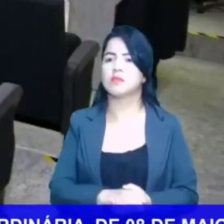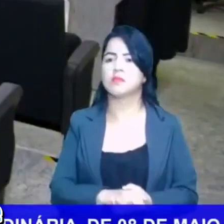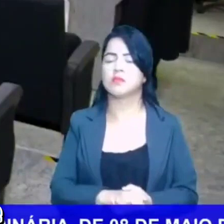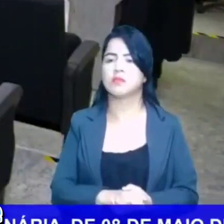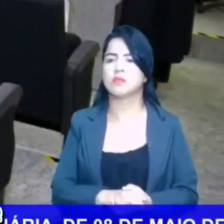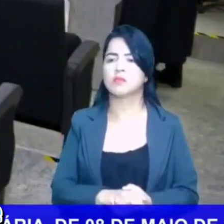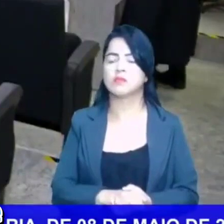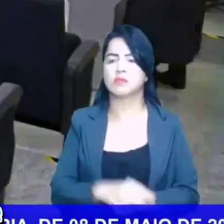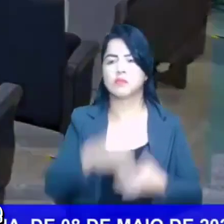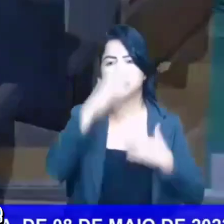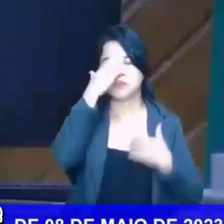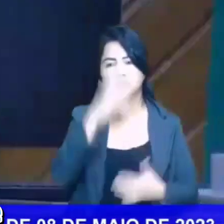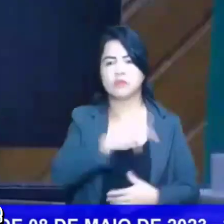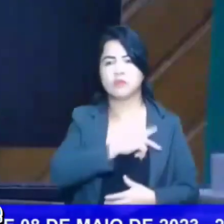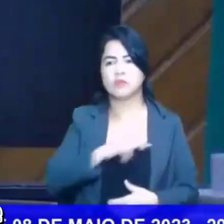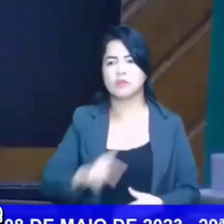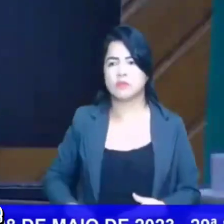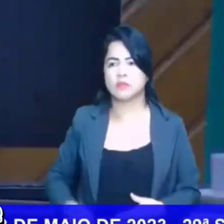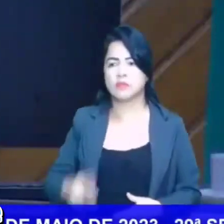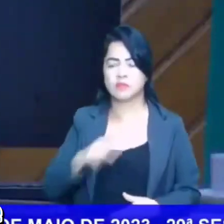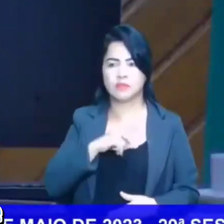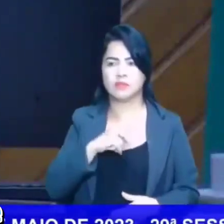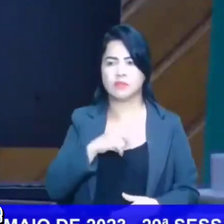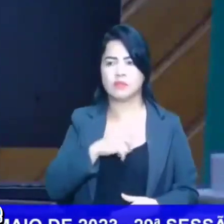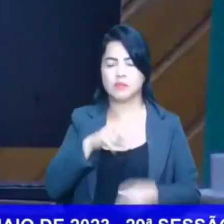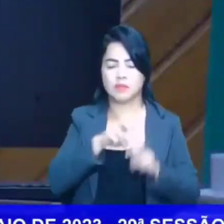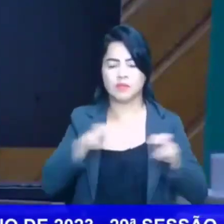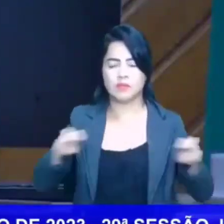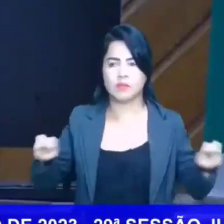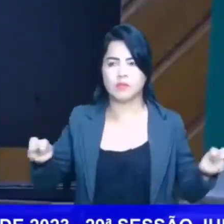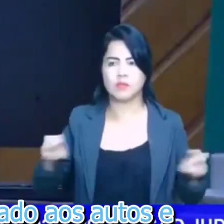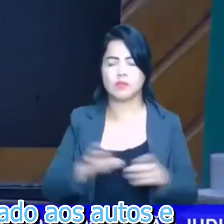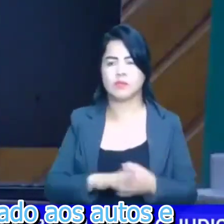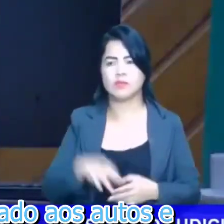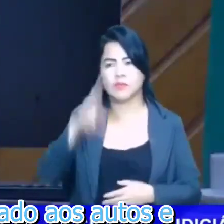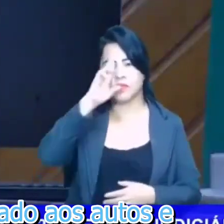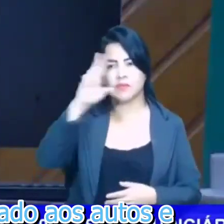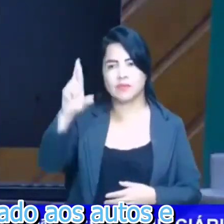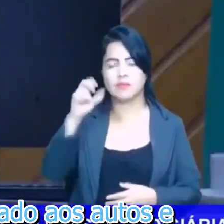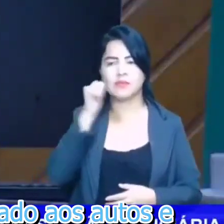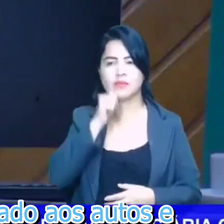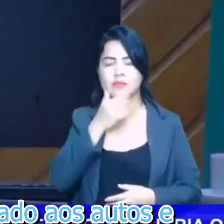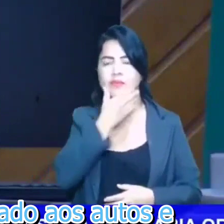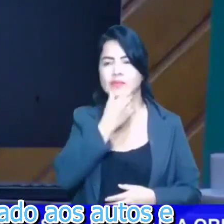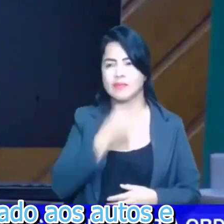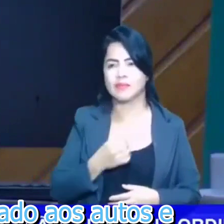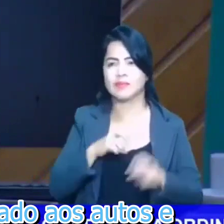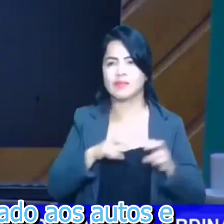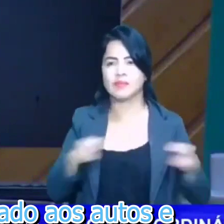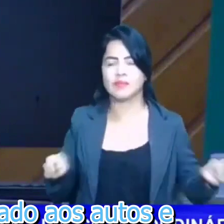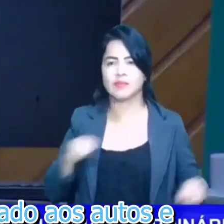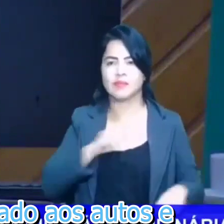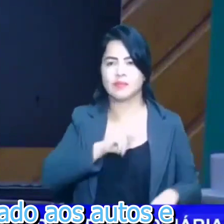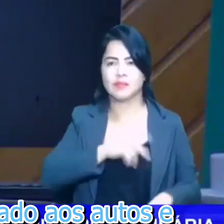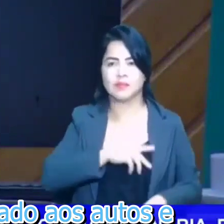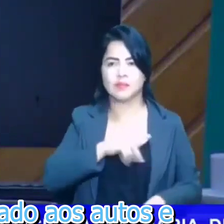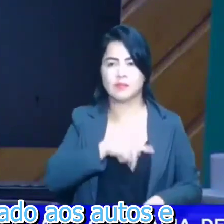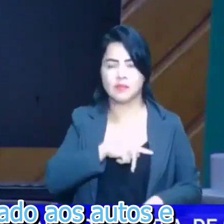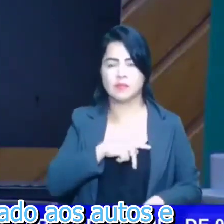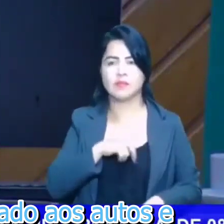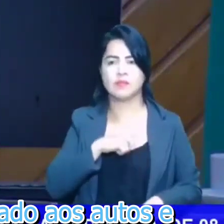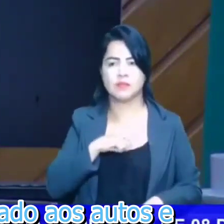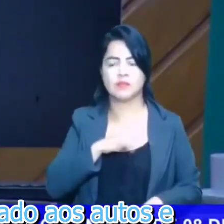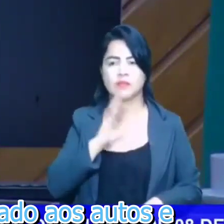palavra. Obrigado, senhor presidente, excelentíssimo relator. Imagem direcionada à mesa do procurador do Ministério Público, doutor